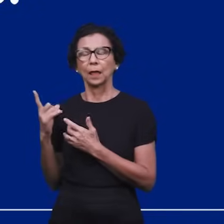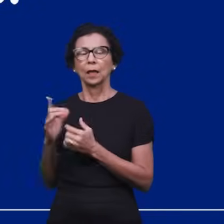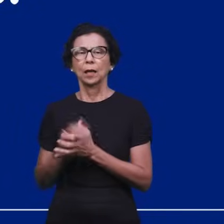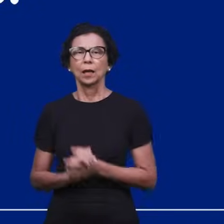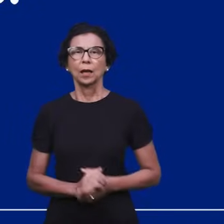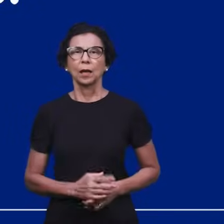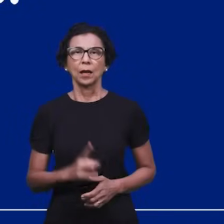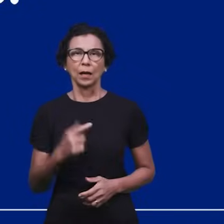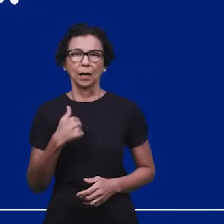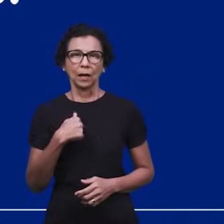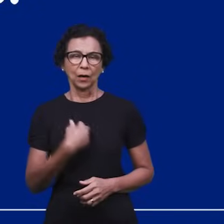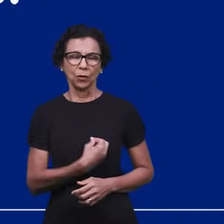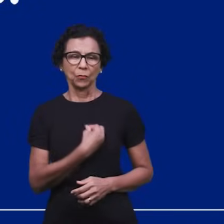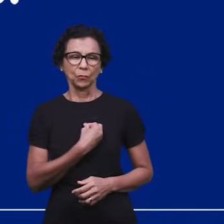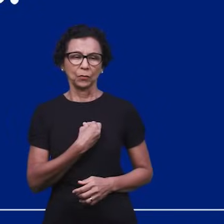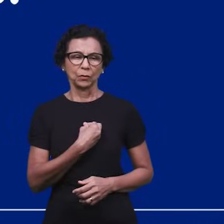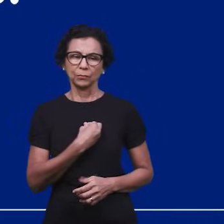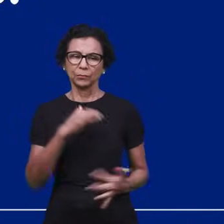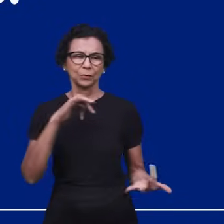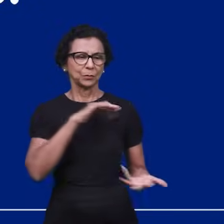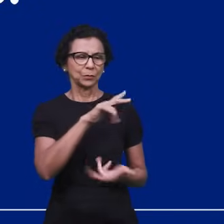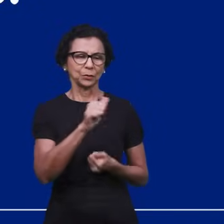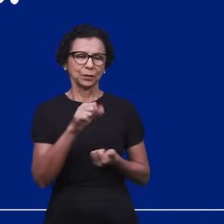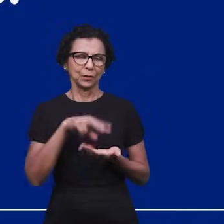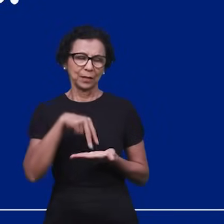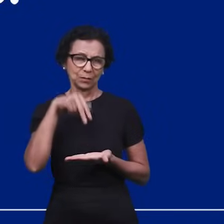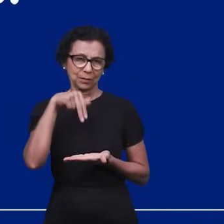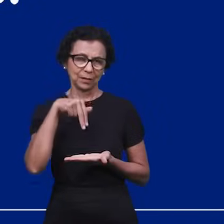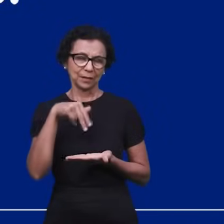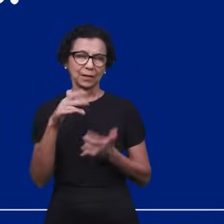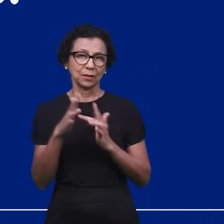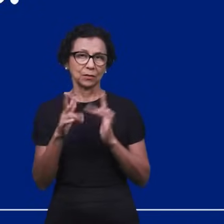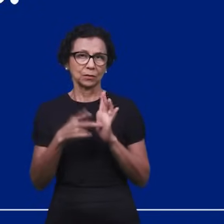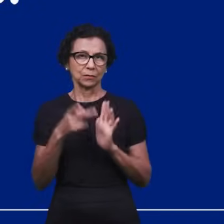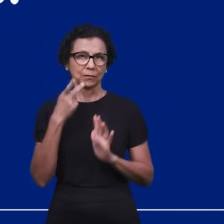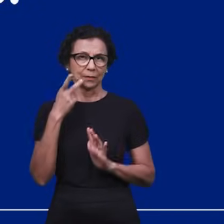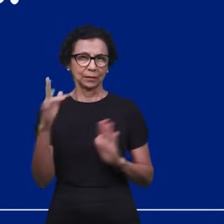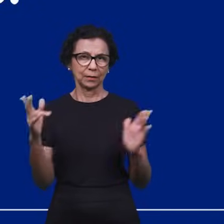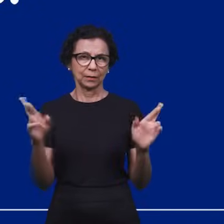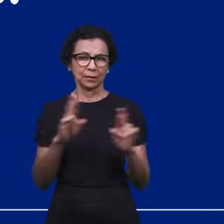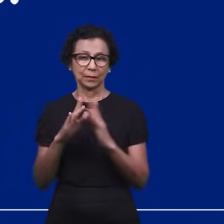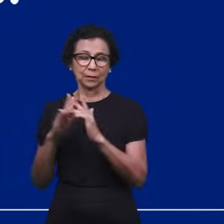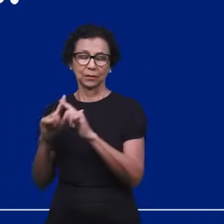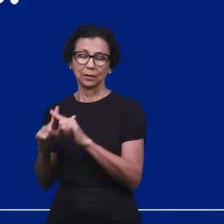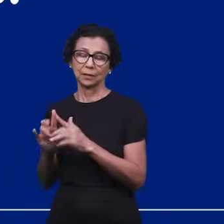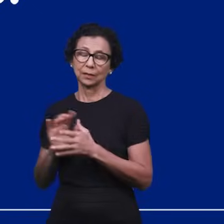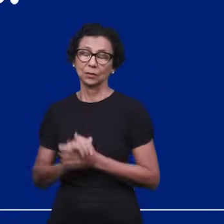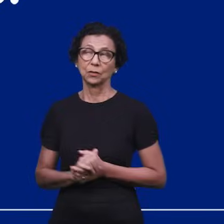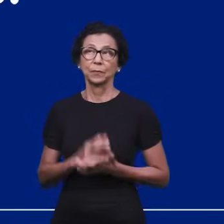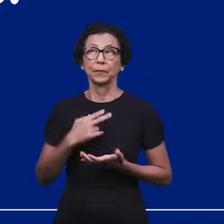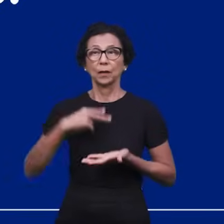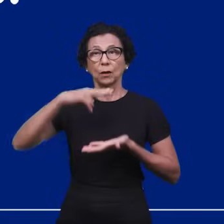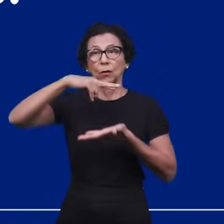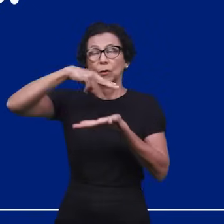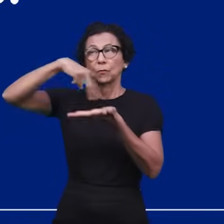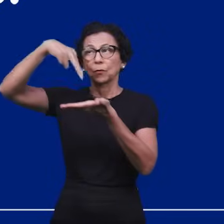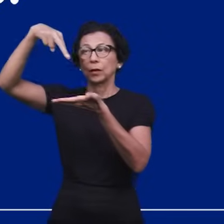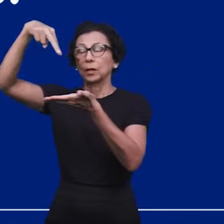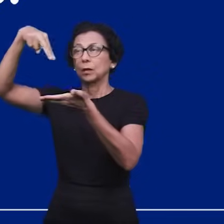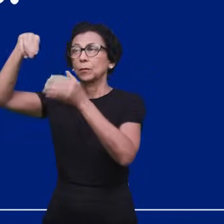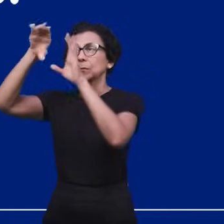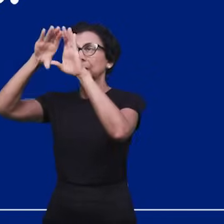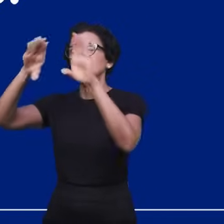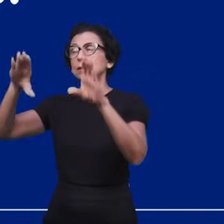não estou mais no mundo, mas eles estão no mundo. Isso é Jesus falando sobre a igreja, né? E eu vou para ti,